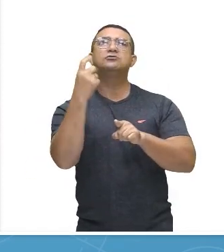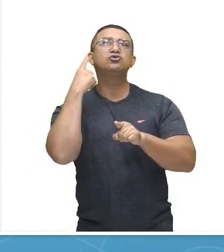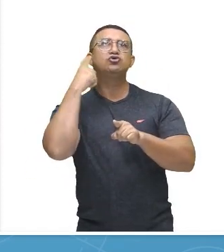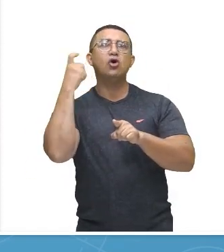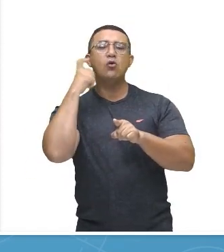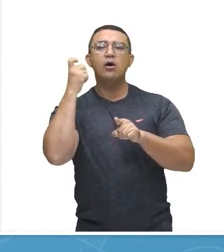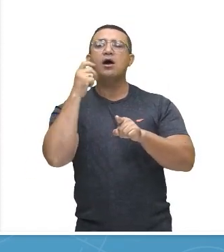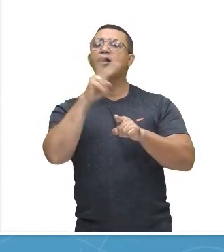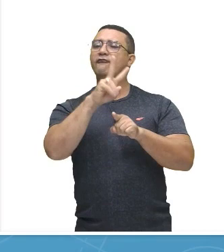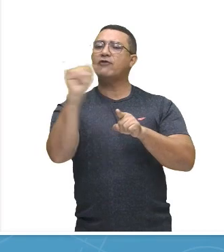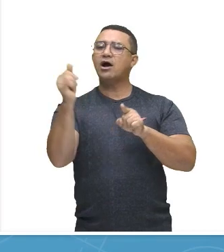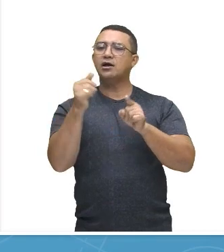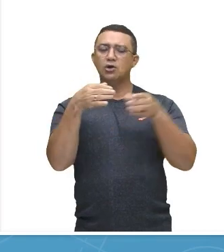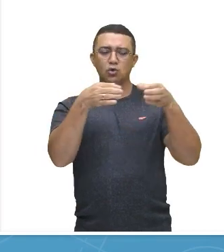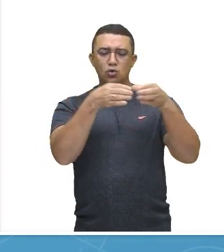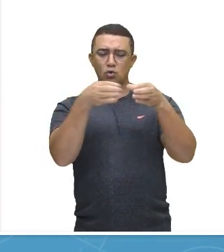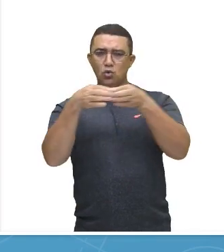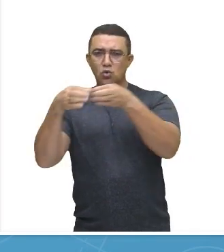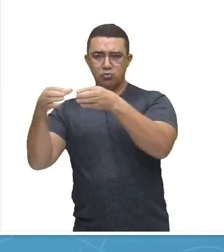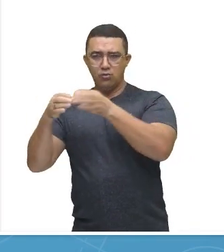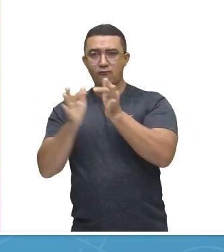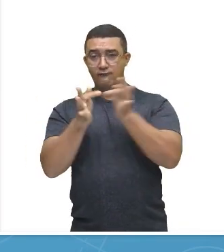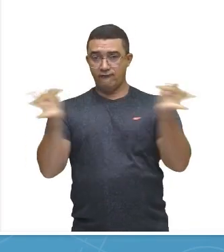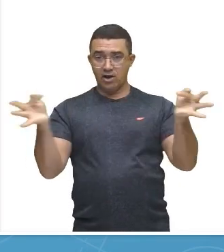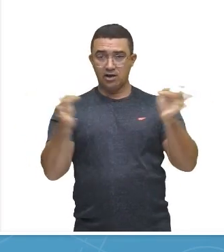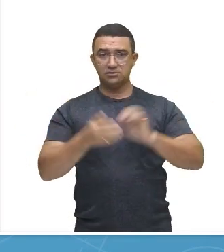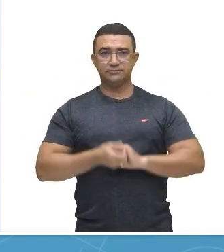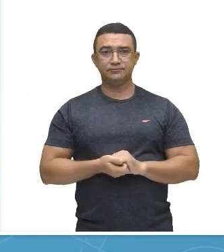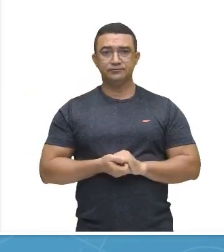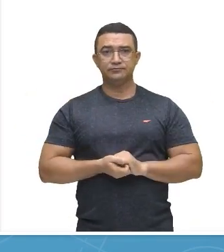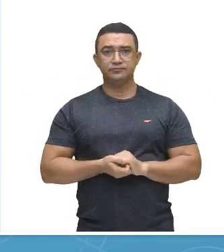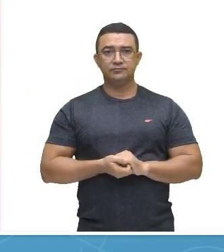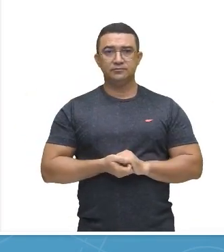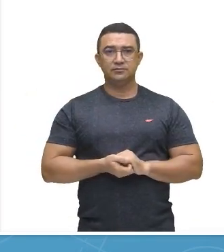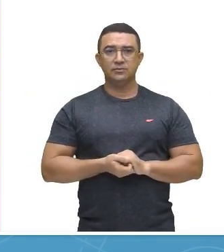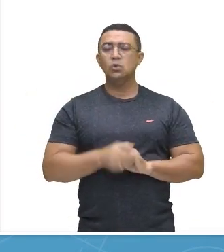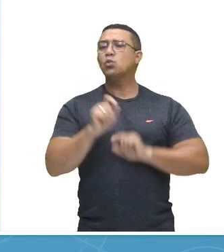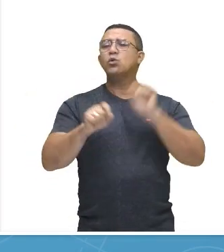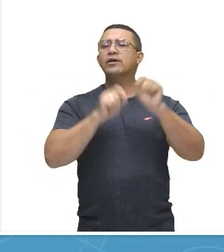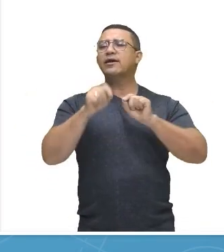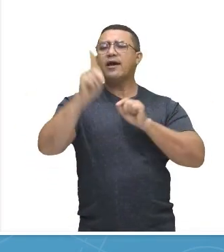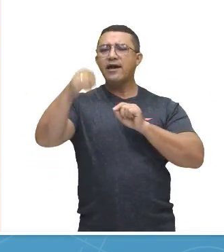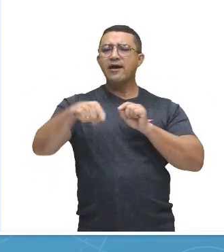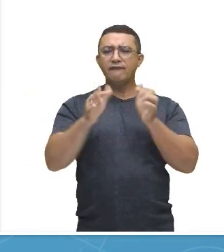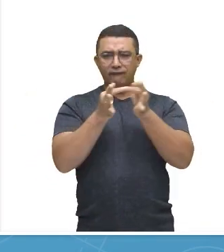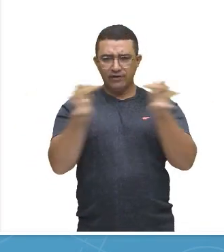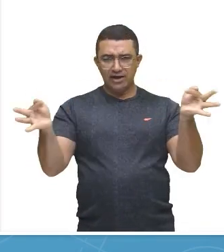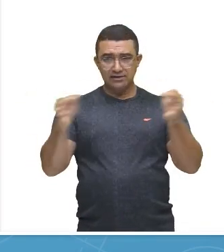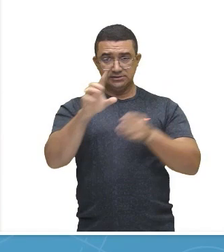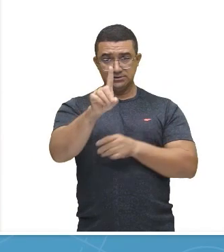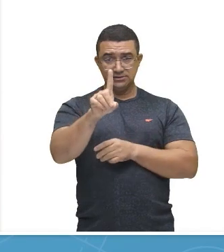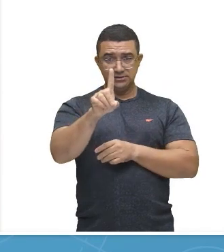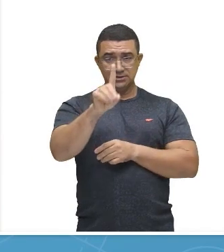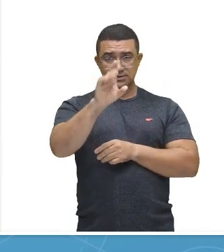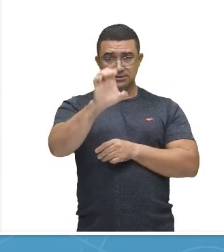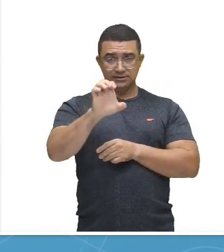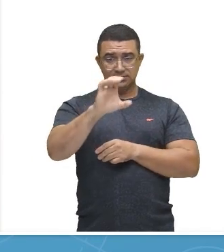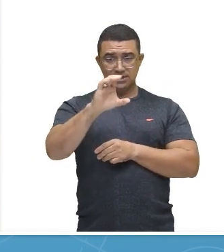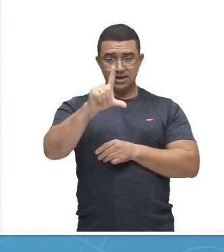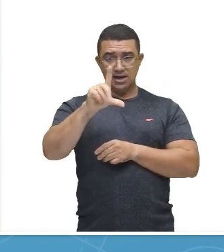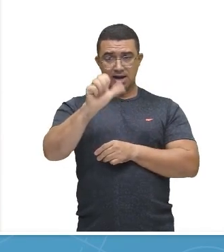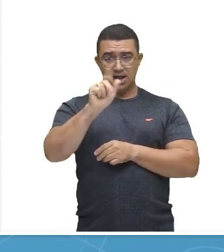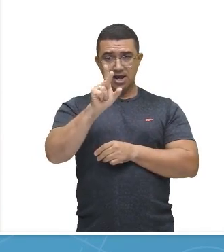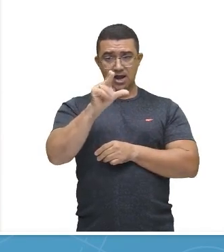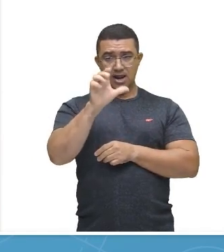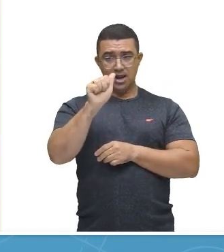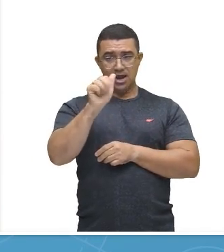as frases. Me diga, por favor, o que você lembra sobre frase declarativa? Frase tem que ter sentido